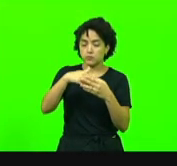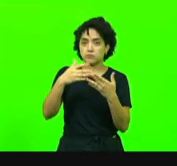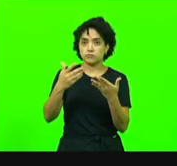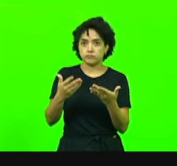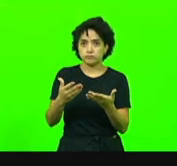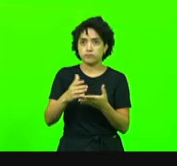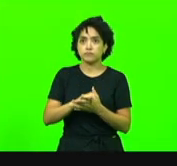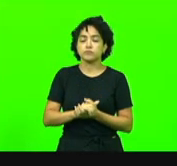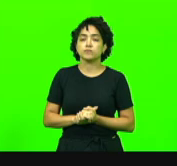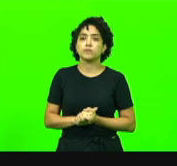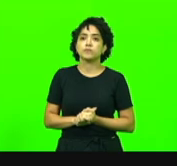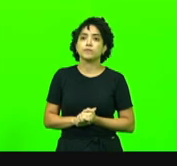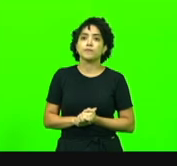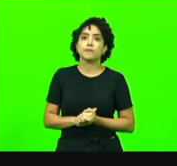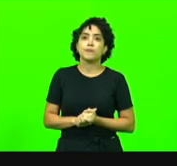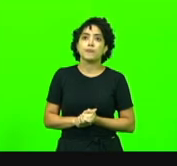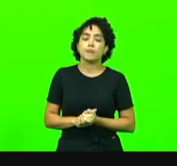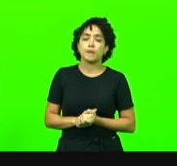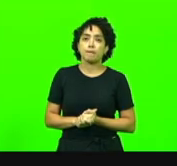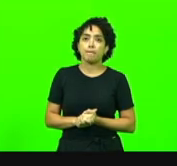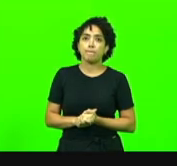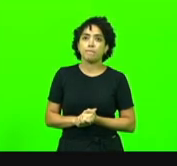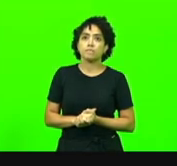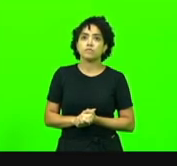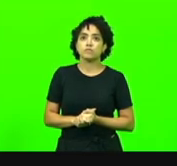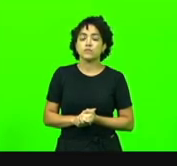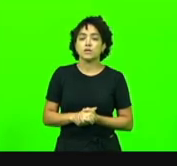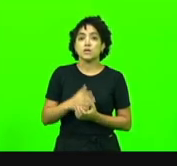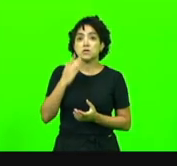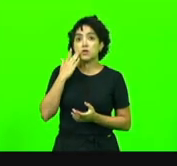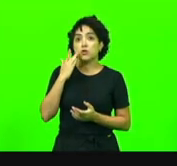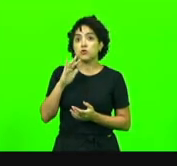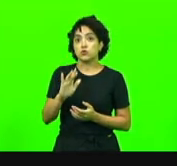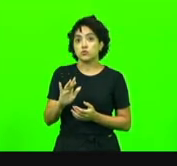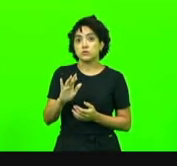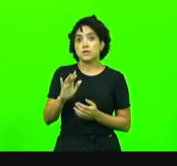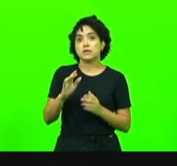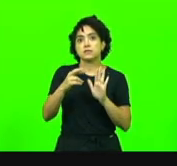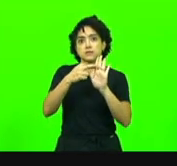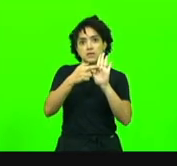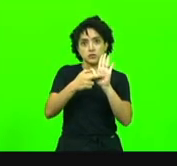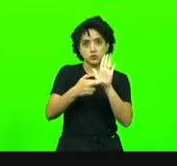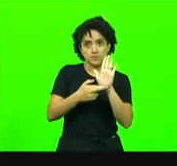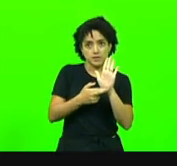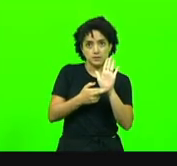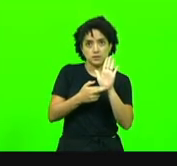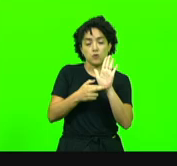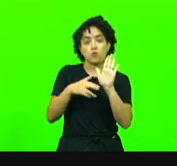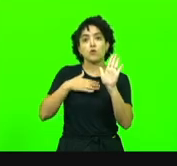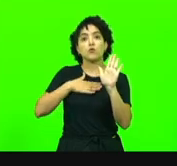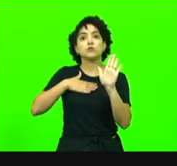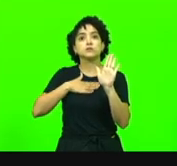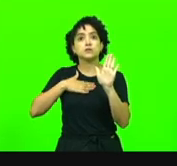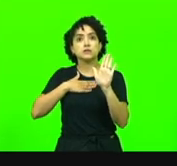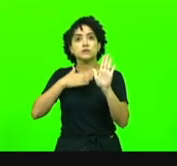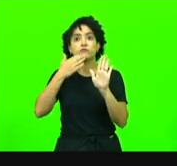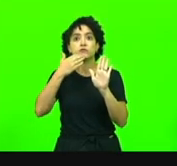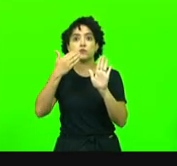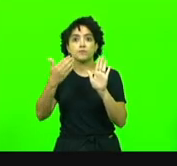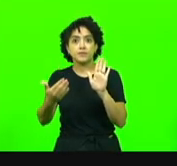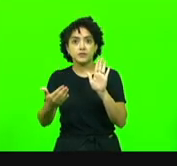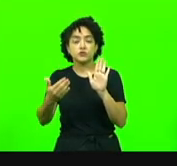de ordem. Deputada Ana, eu não sei se é regimentalmente possível isso, mas eu gostaria de fazer um requerimento, um pedido